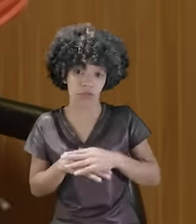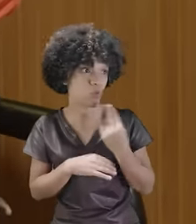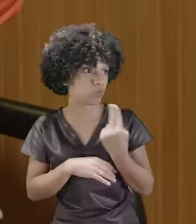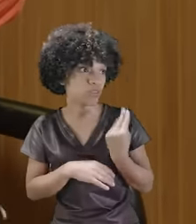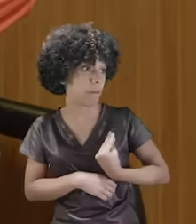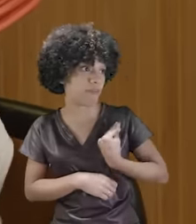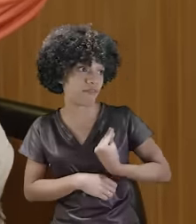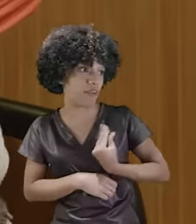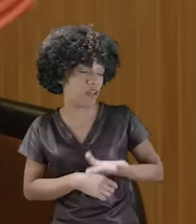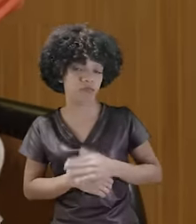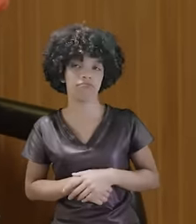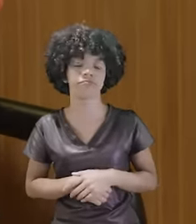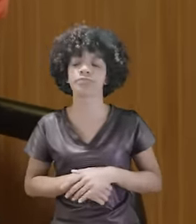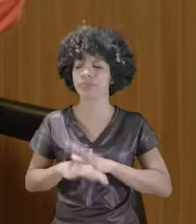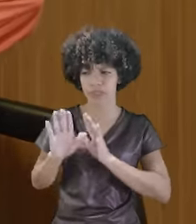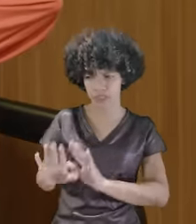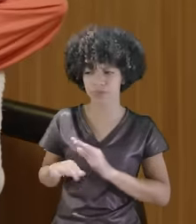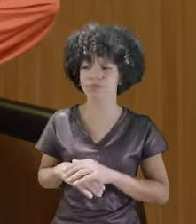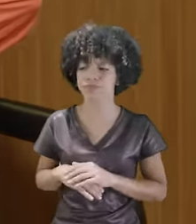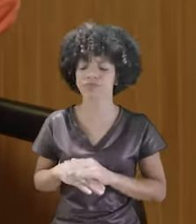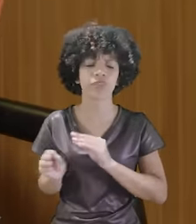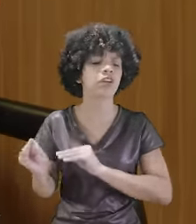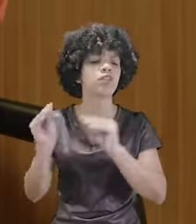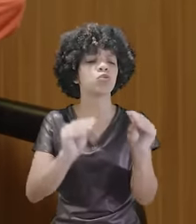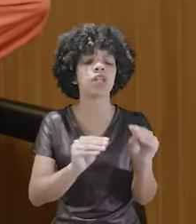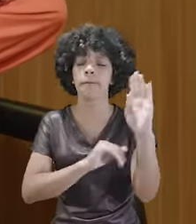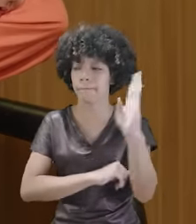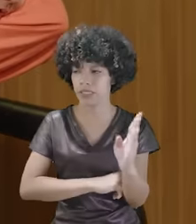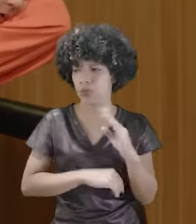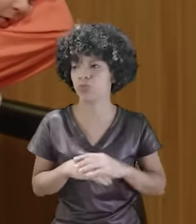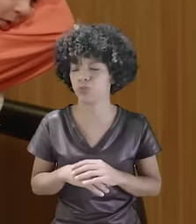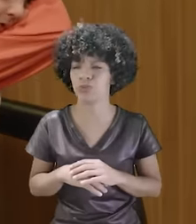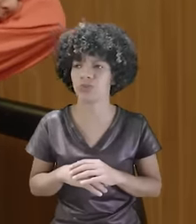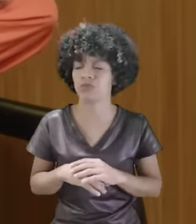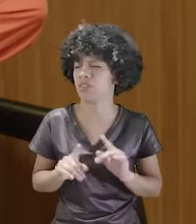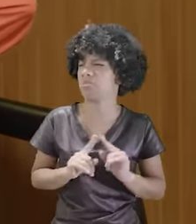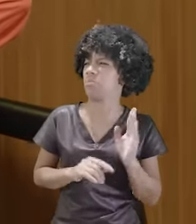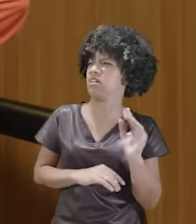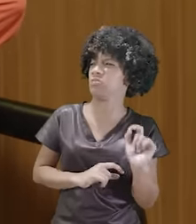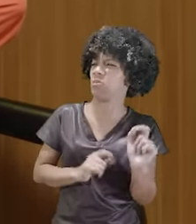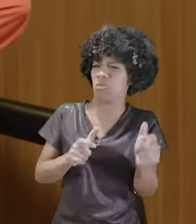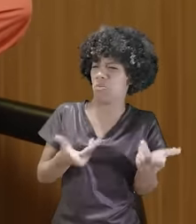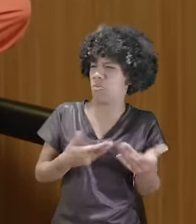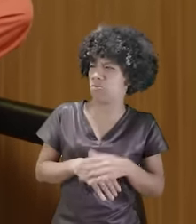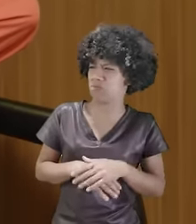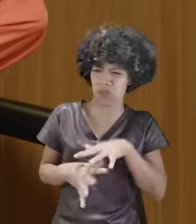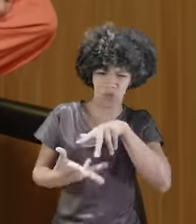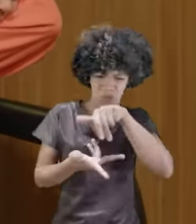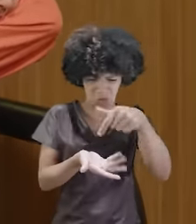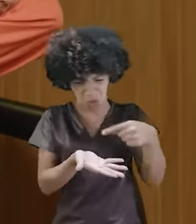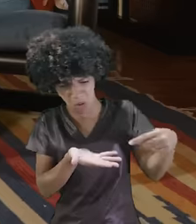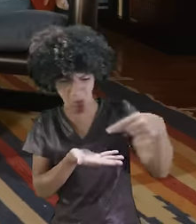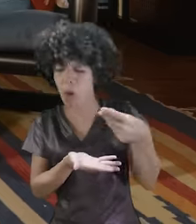não dá mais para gente ver aí ele falou não vamos para o Brasil o Brasil do que não onde o Brasil no